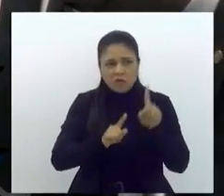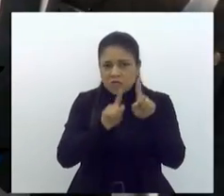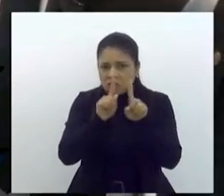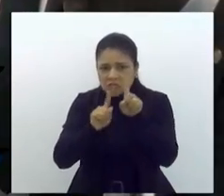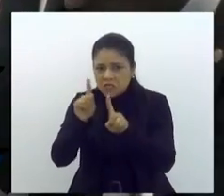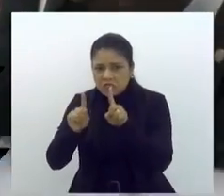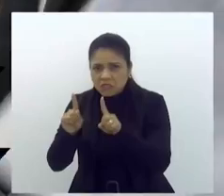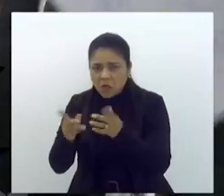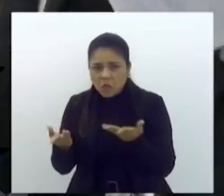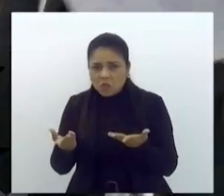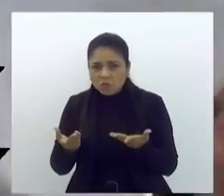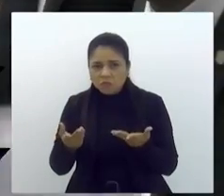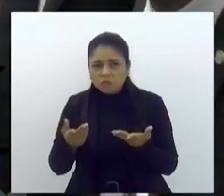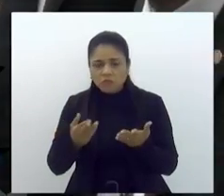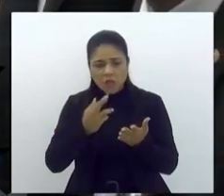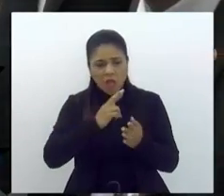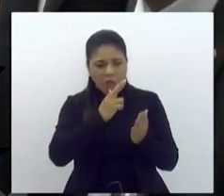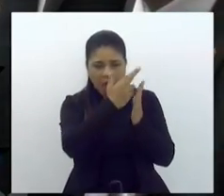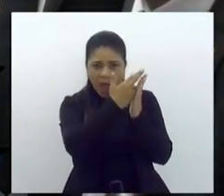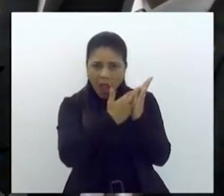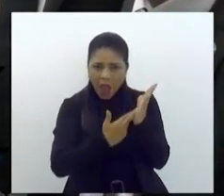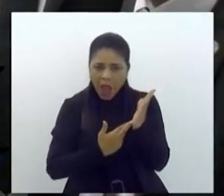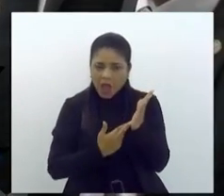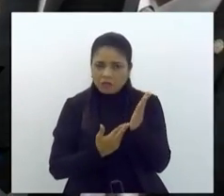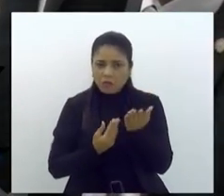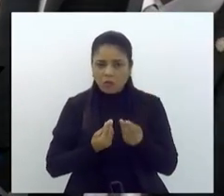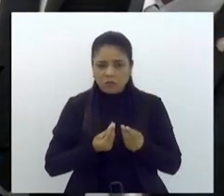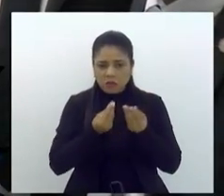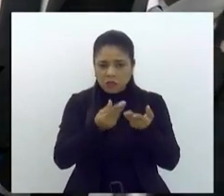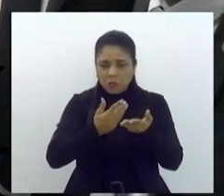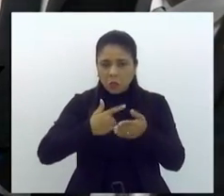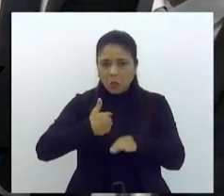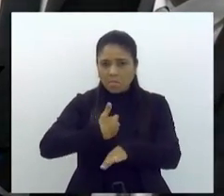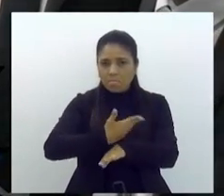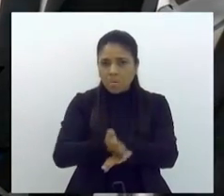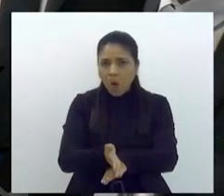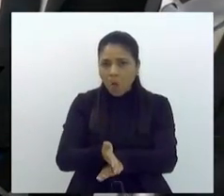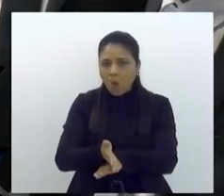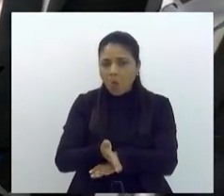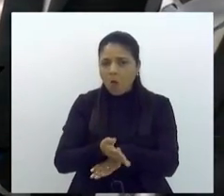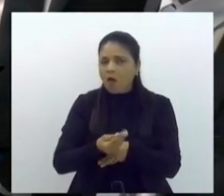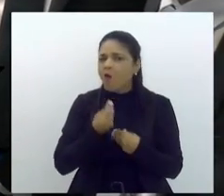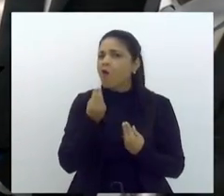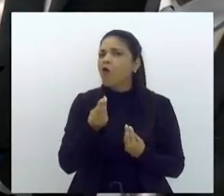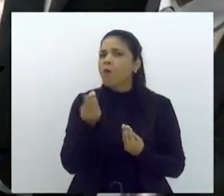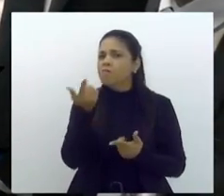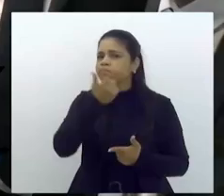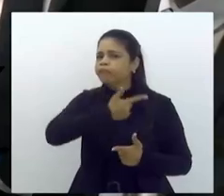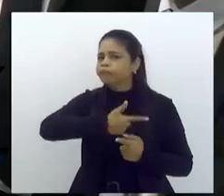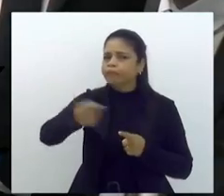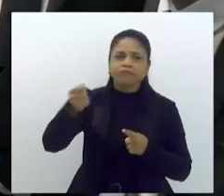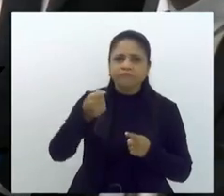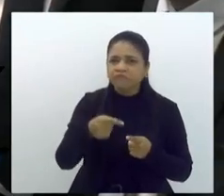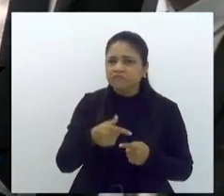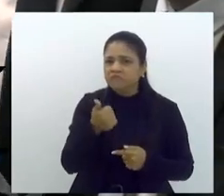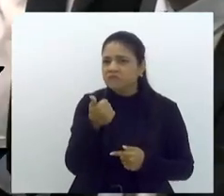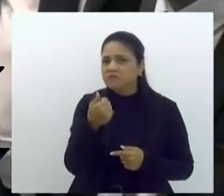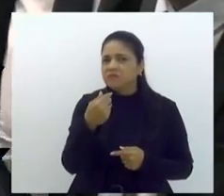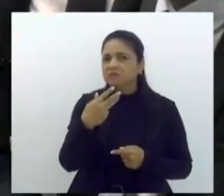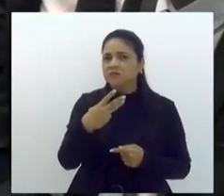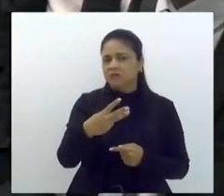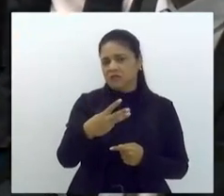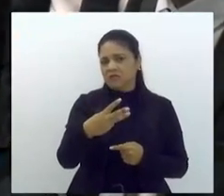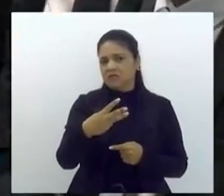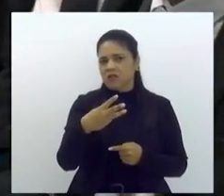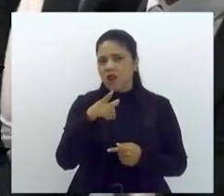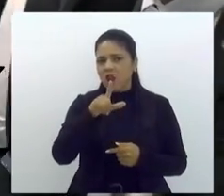pessoa que entregou o relatório após o horário foi a vencedora dos 13 lotes eu acho que a sociedade precisa de